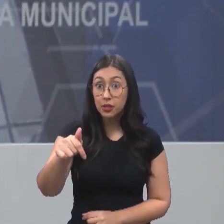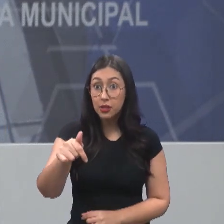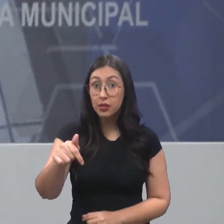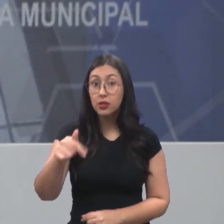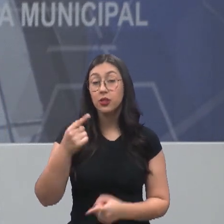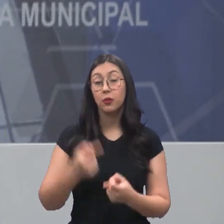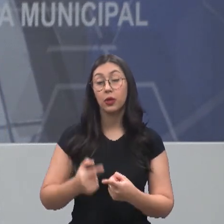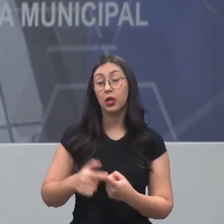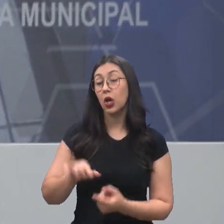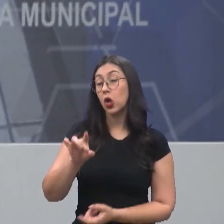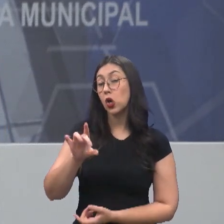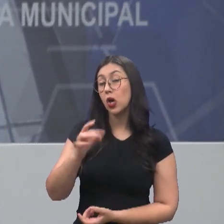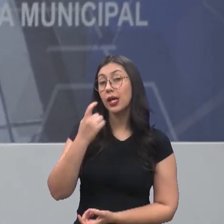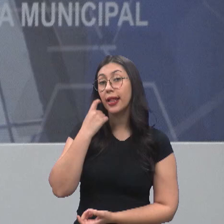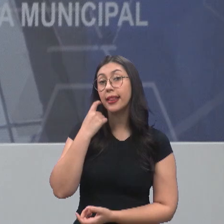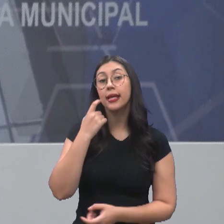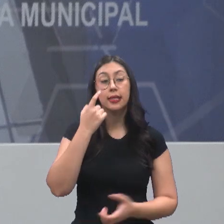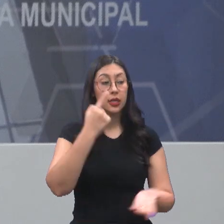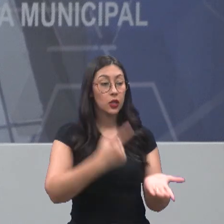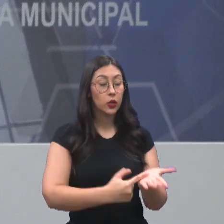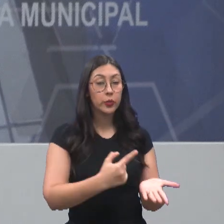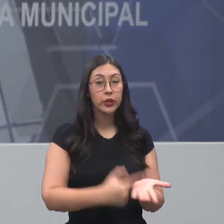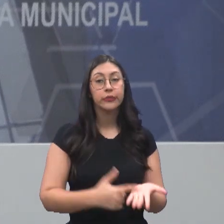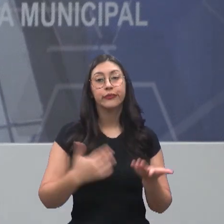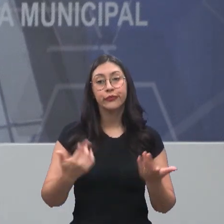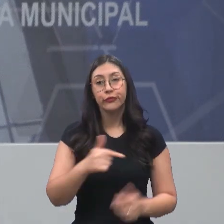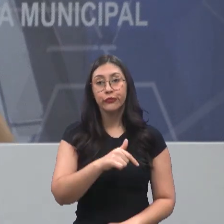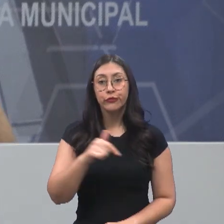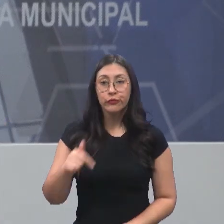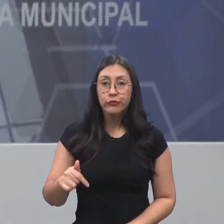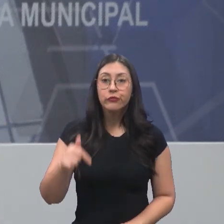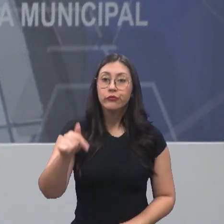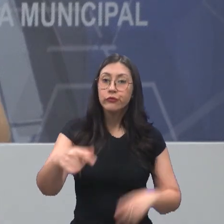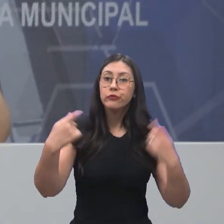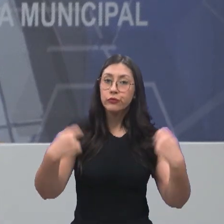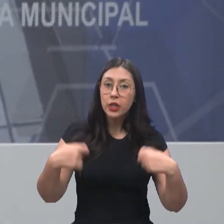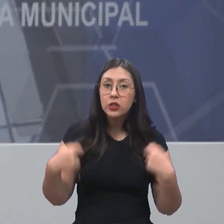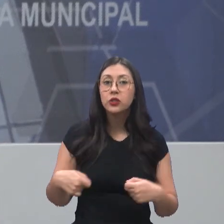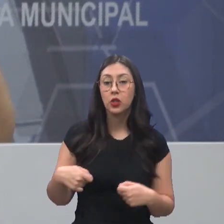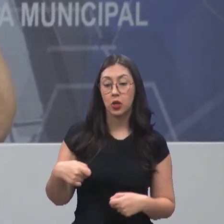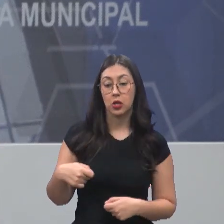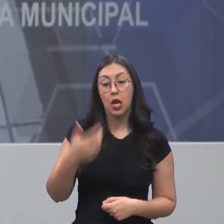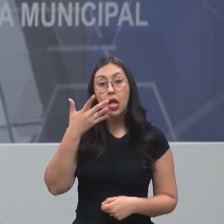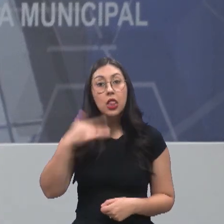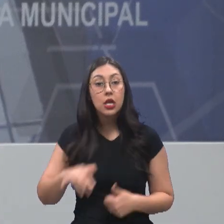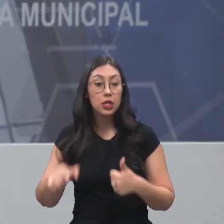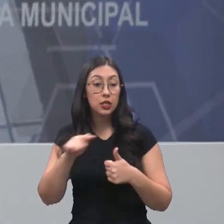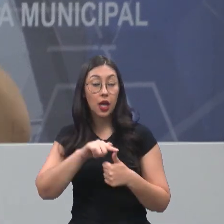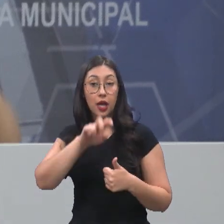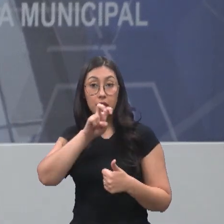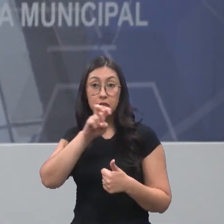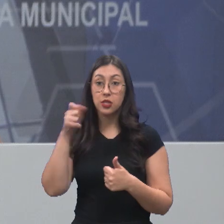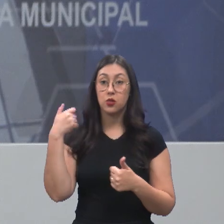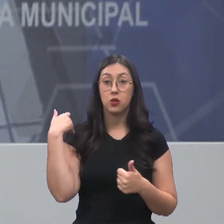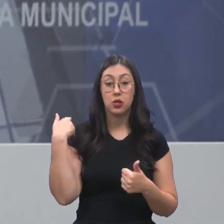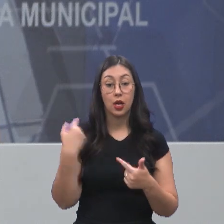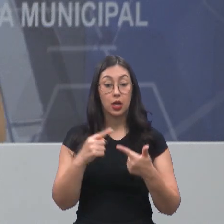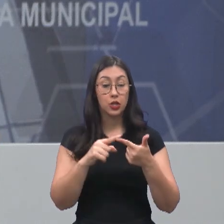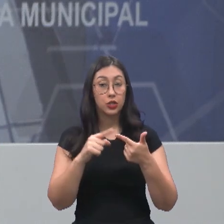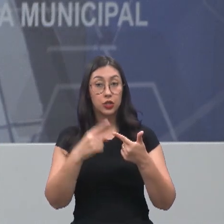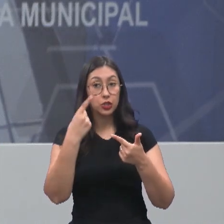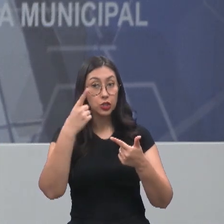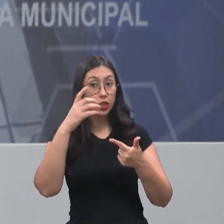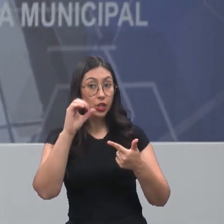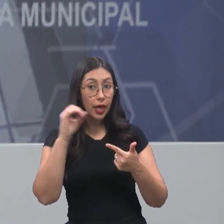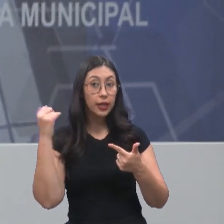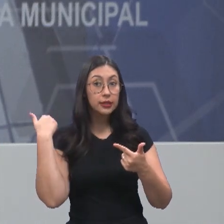sexta, teve que levar as crianças menores de idade, crianças de 5, 10 e 15 anos, para poder